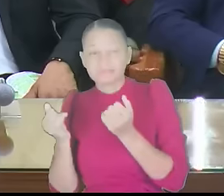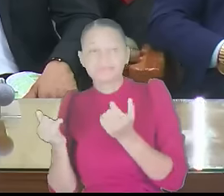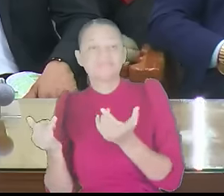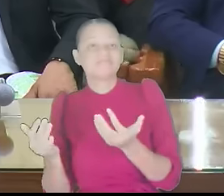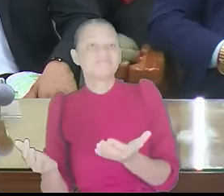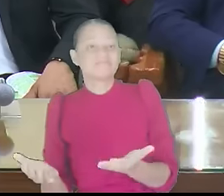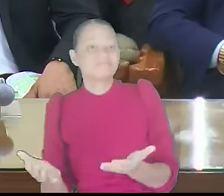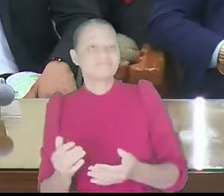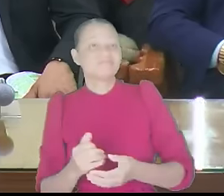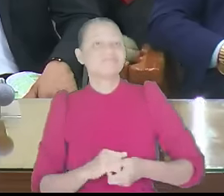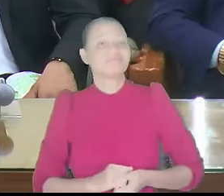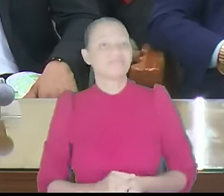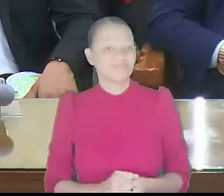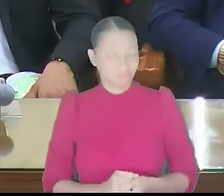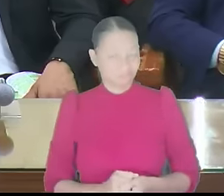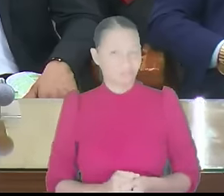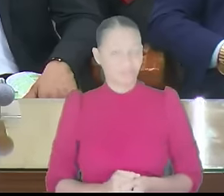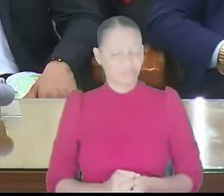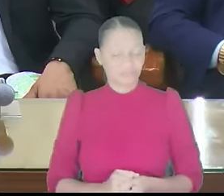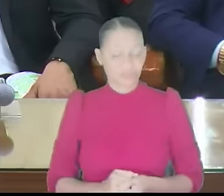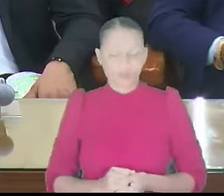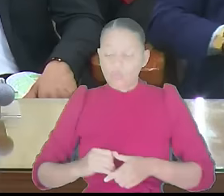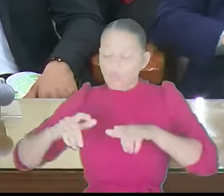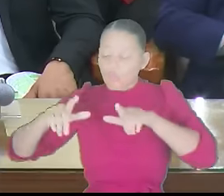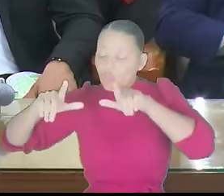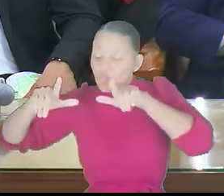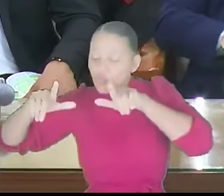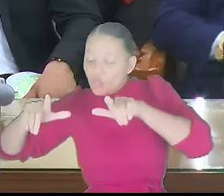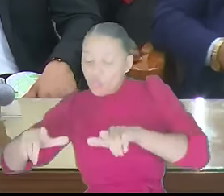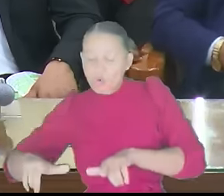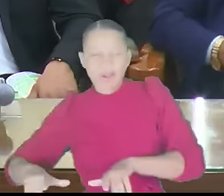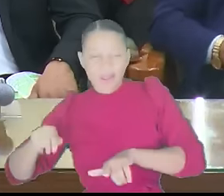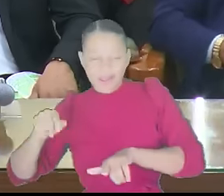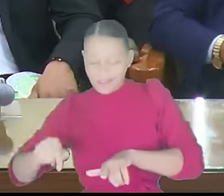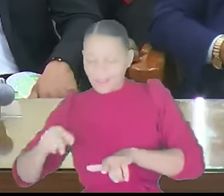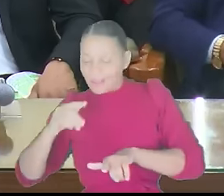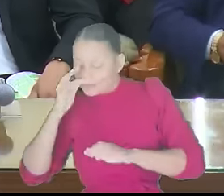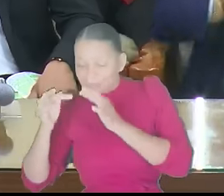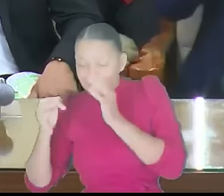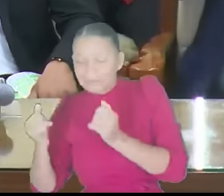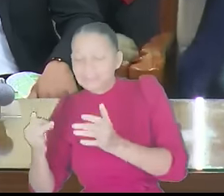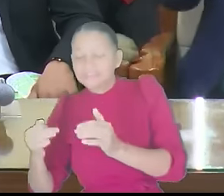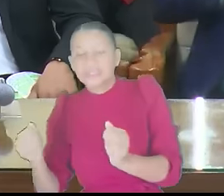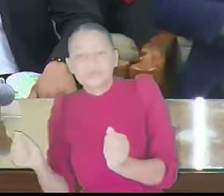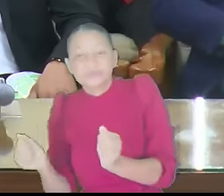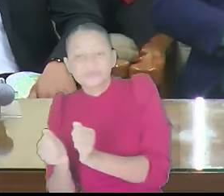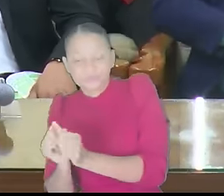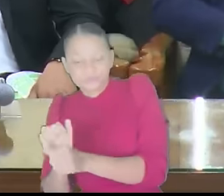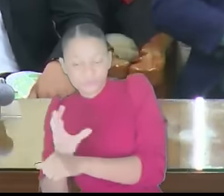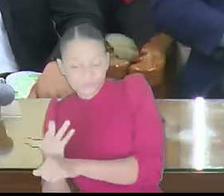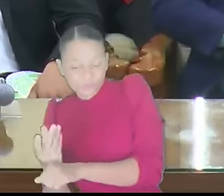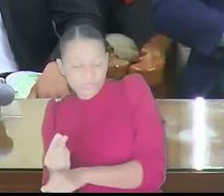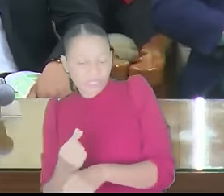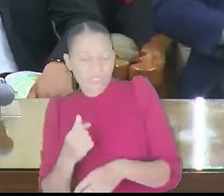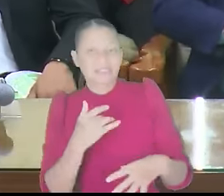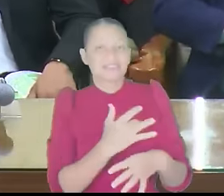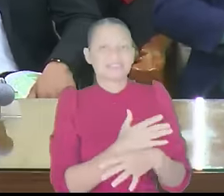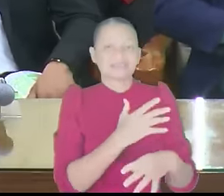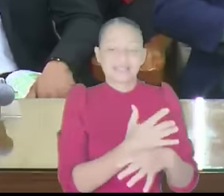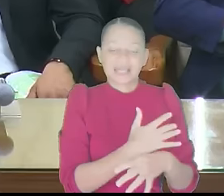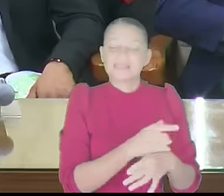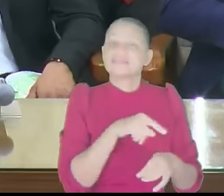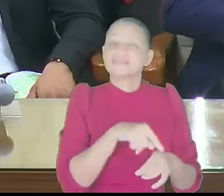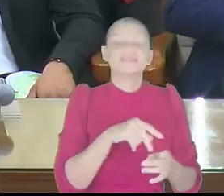O jardim é o lugar onde Cristo habita com a sua igreja. E a cidade representa a